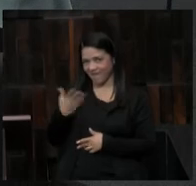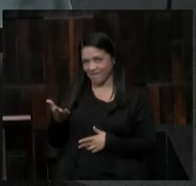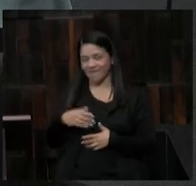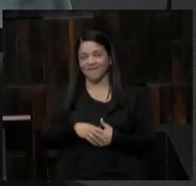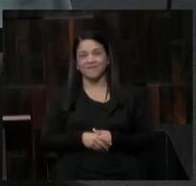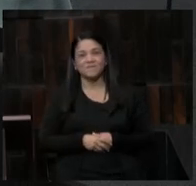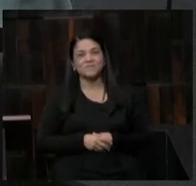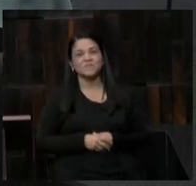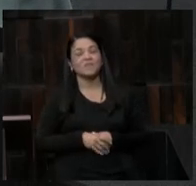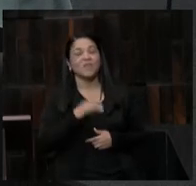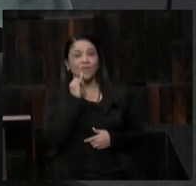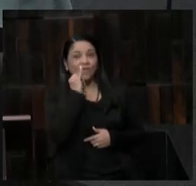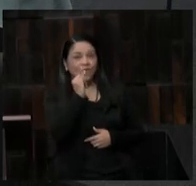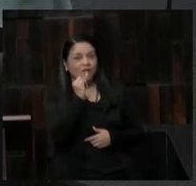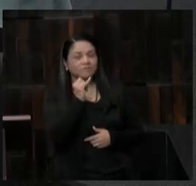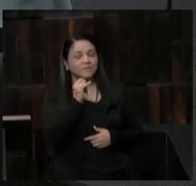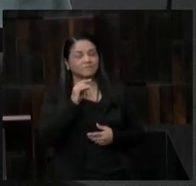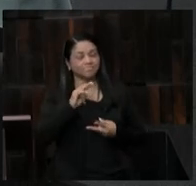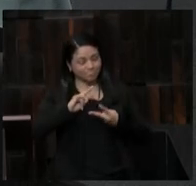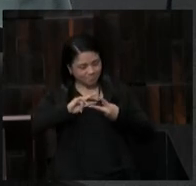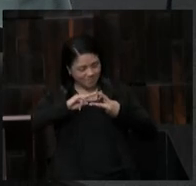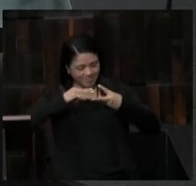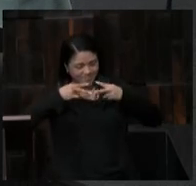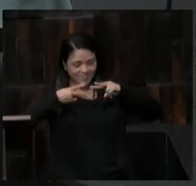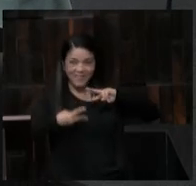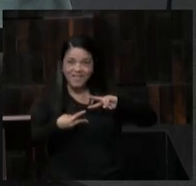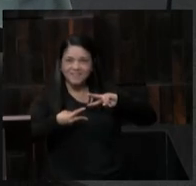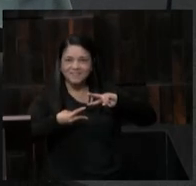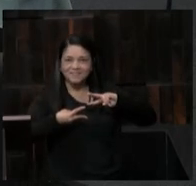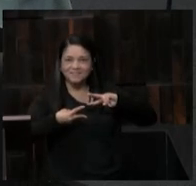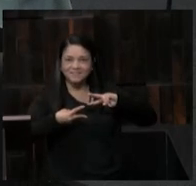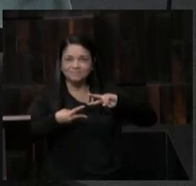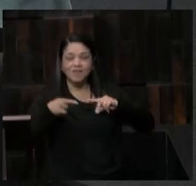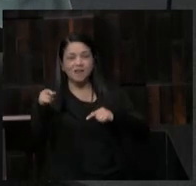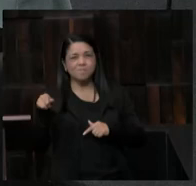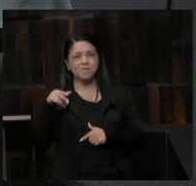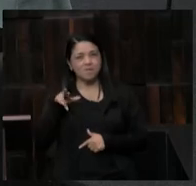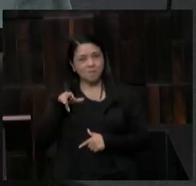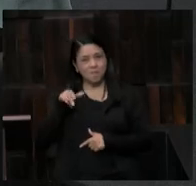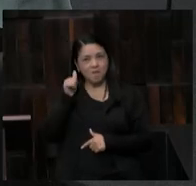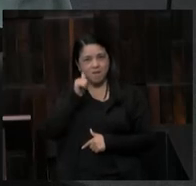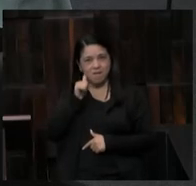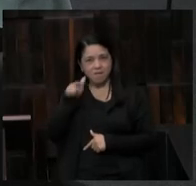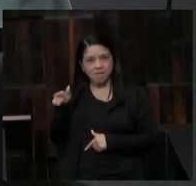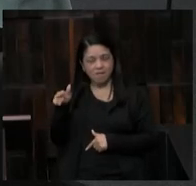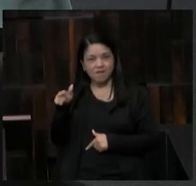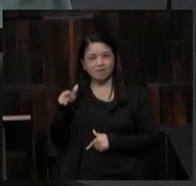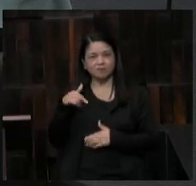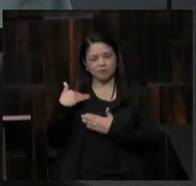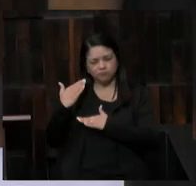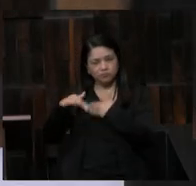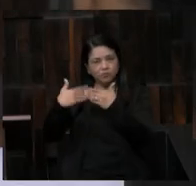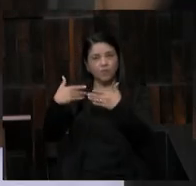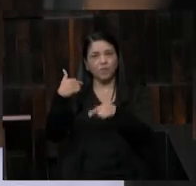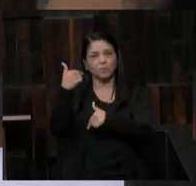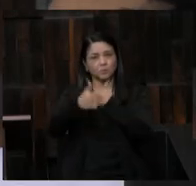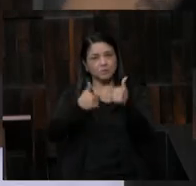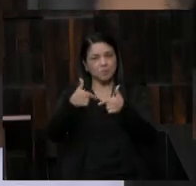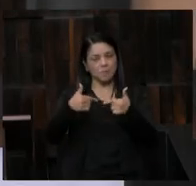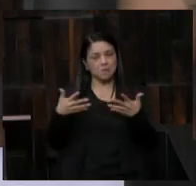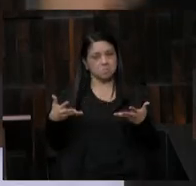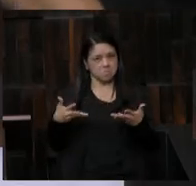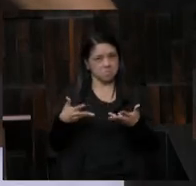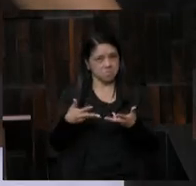E aí eu digo também que está no nosso DNA. E aí eu digo, né, porque ela é minha irmã e hoje desenvolve já há muito tempo um trabalho incrível